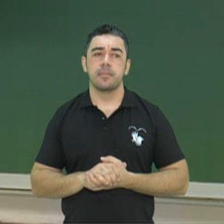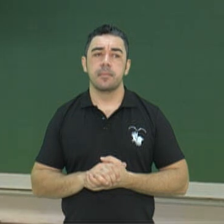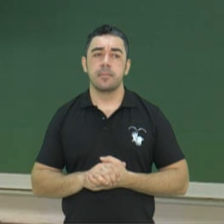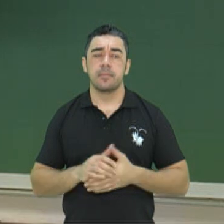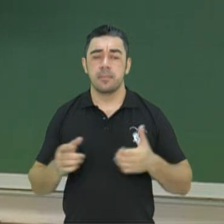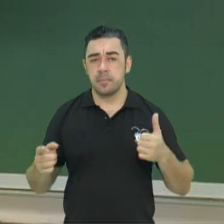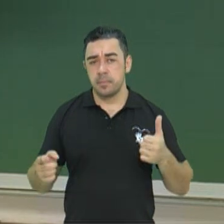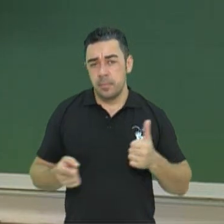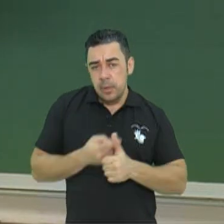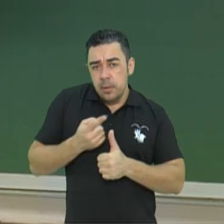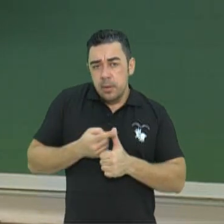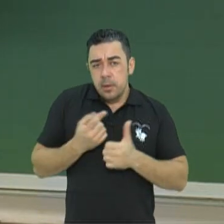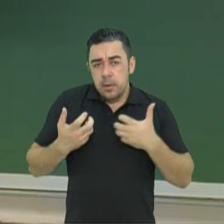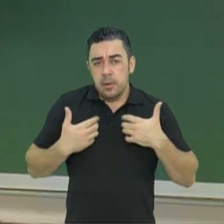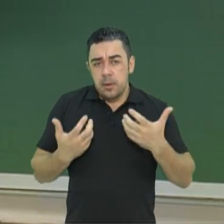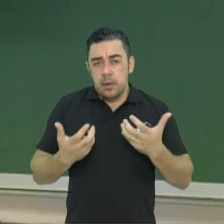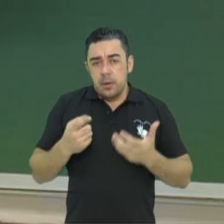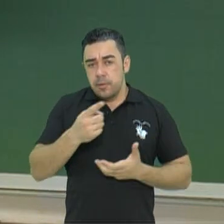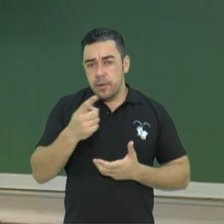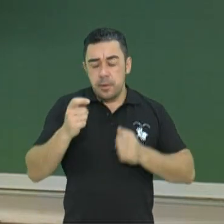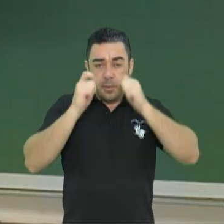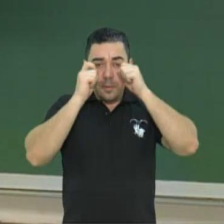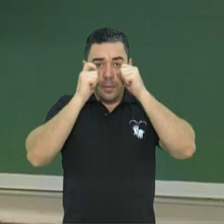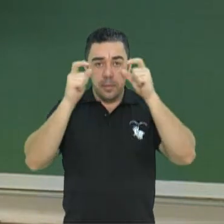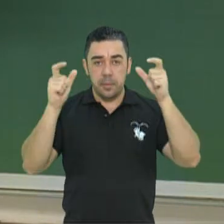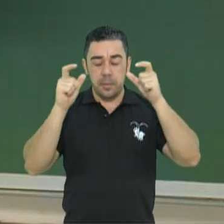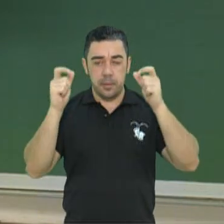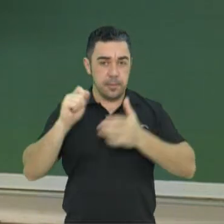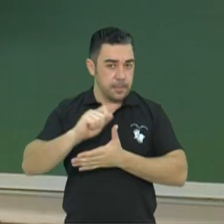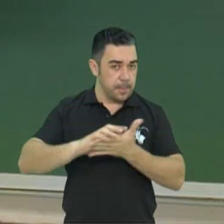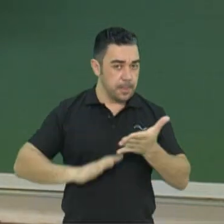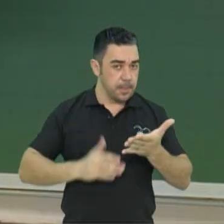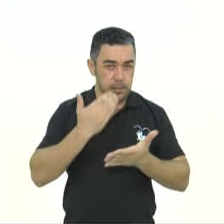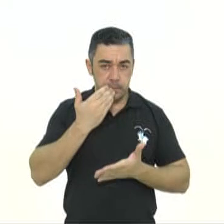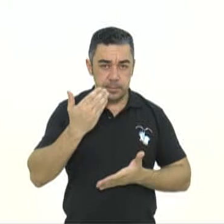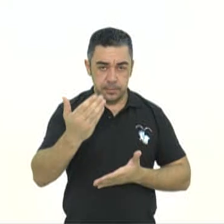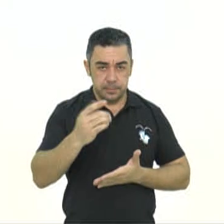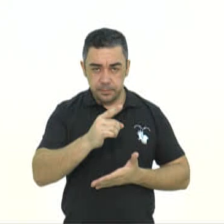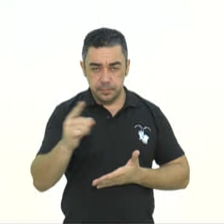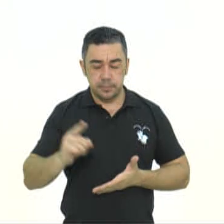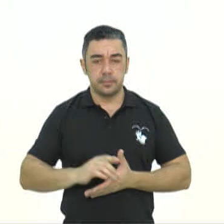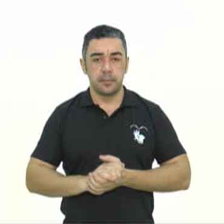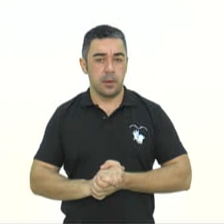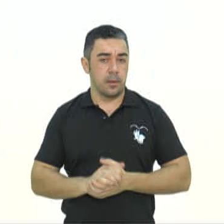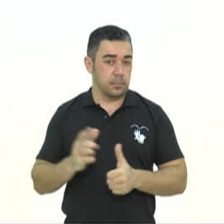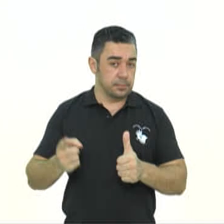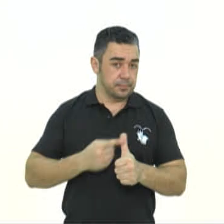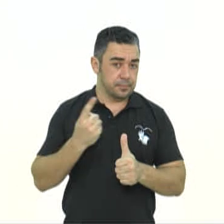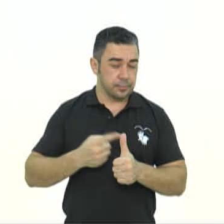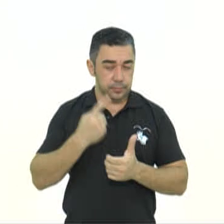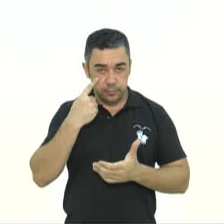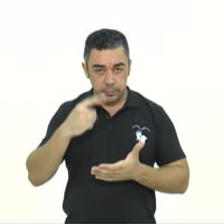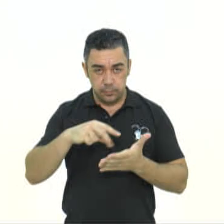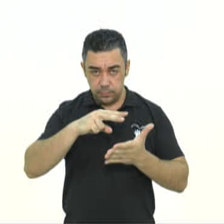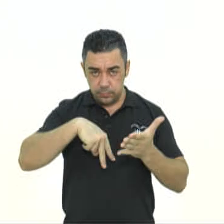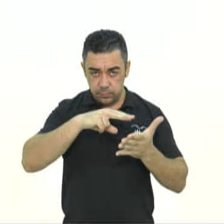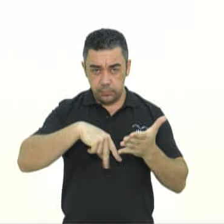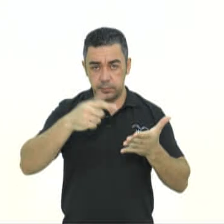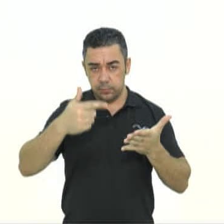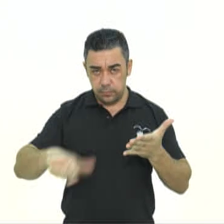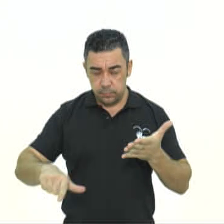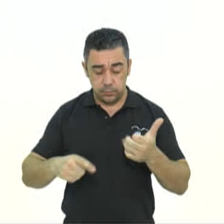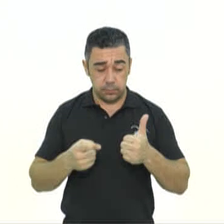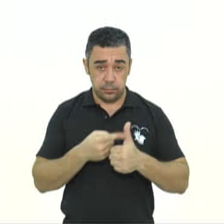Então, primeiramente, eu gostaria que você prestasse atenção nessa atividade. Então, a primeira atividade aqui nós vamos reler o